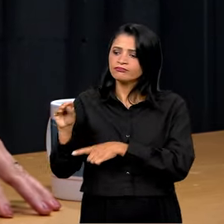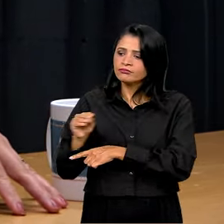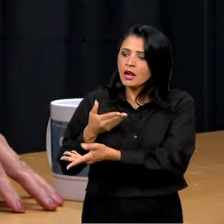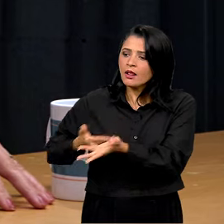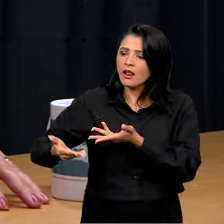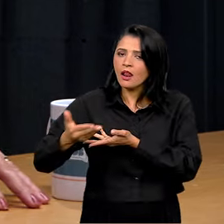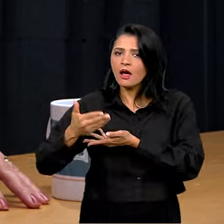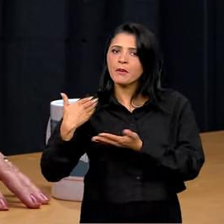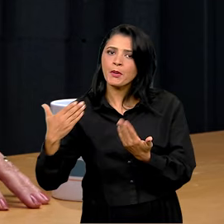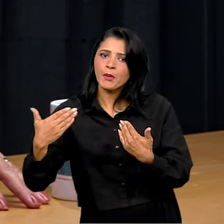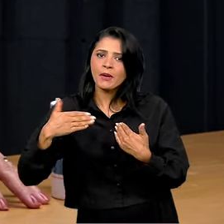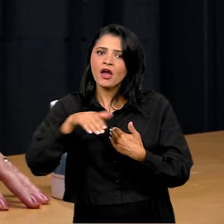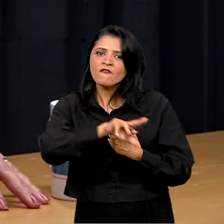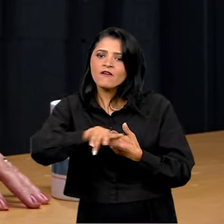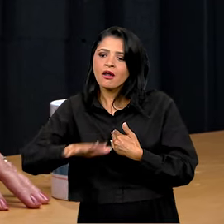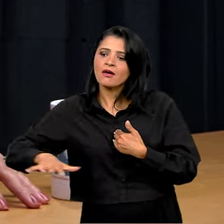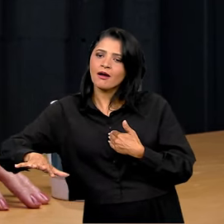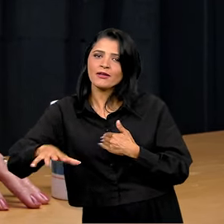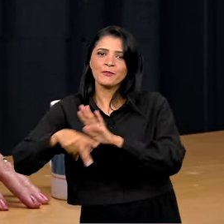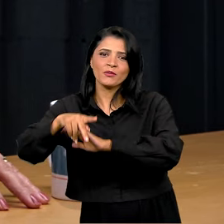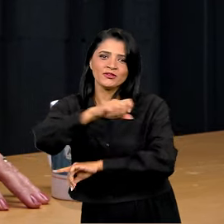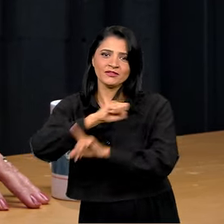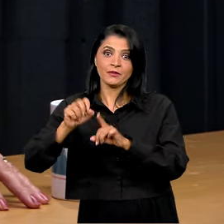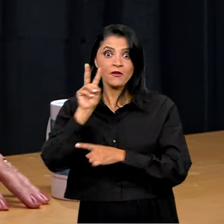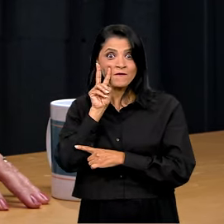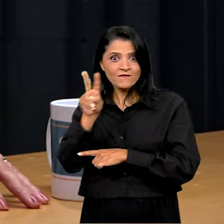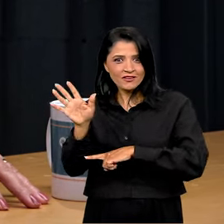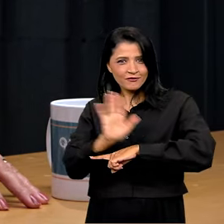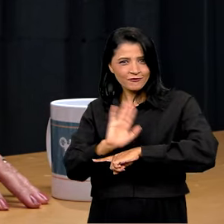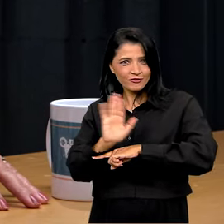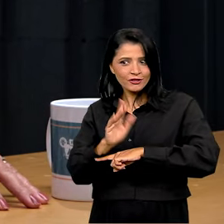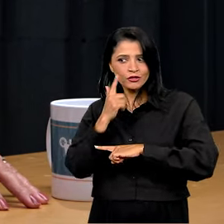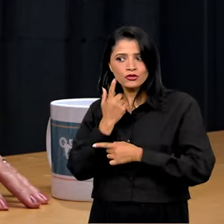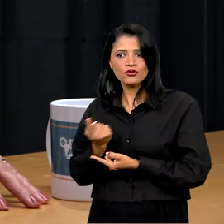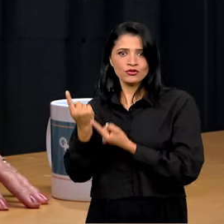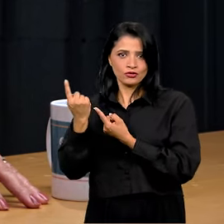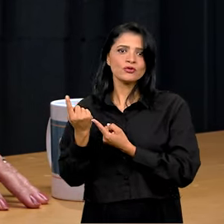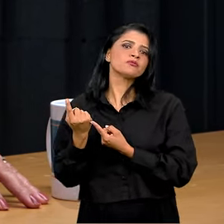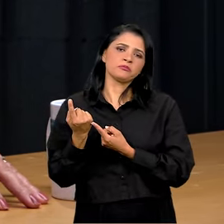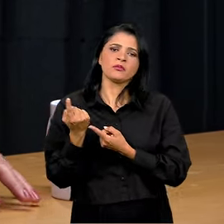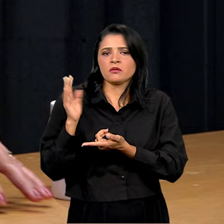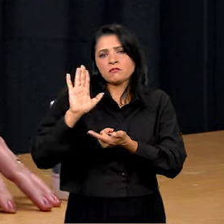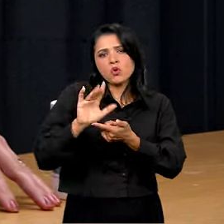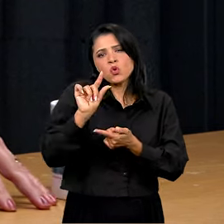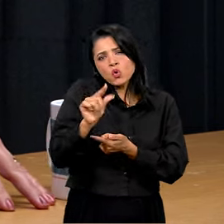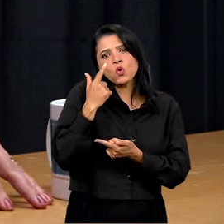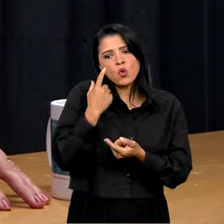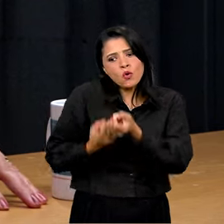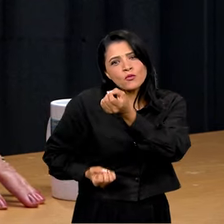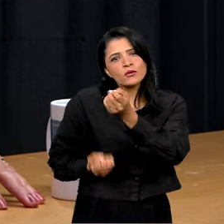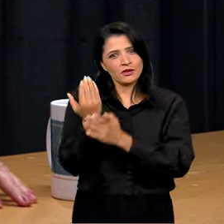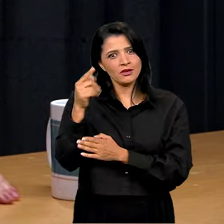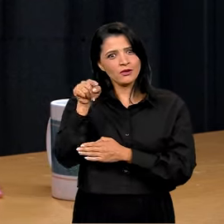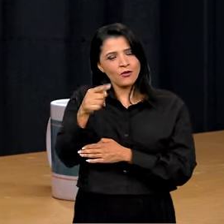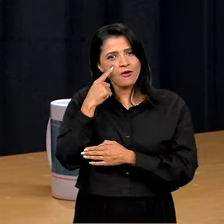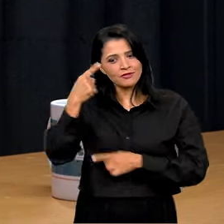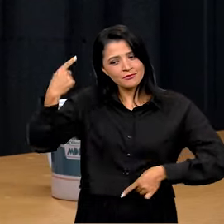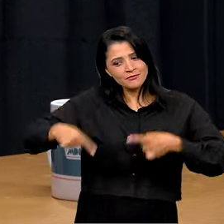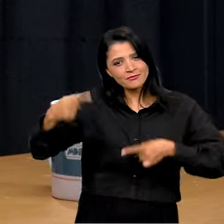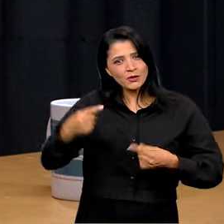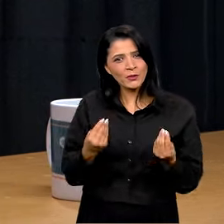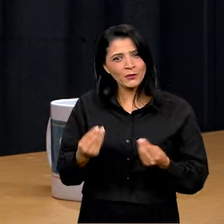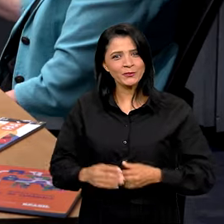com diversos setores da sociedade vamos assistir a um vídeo que mostra a parte uma parte da construção